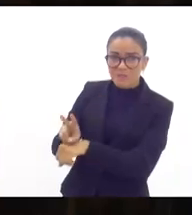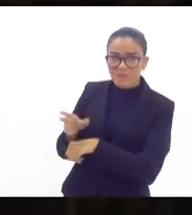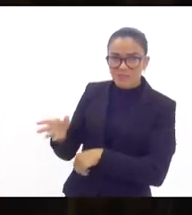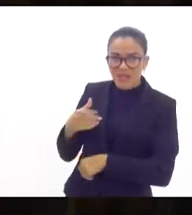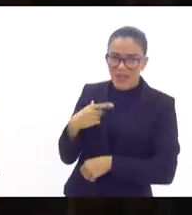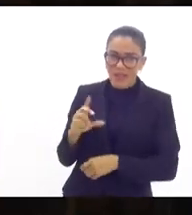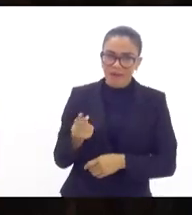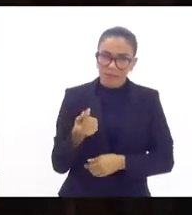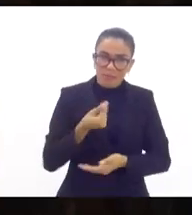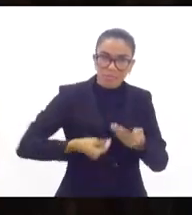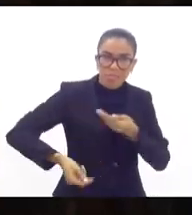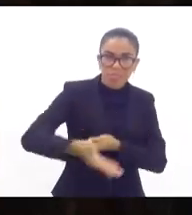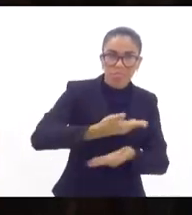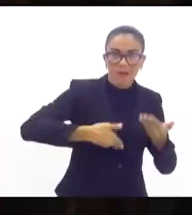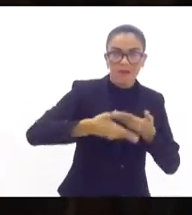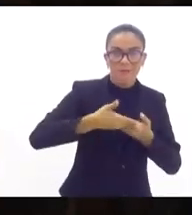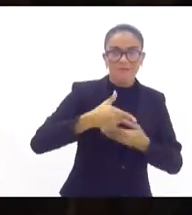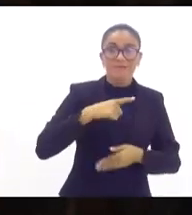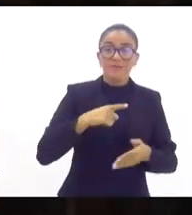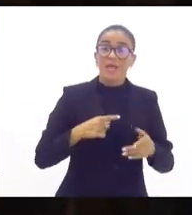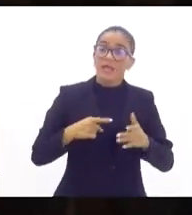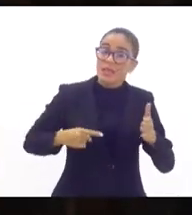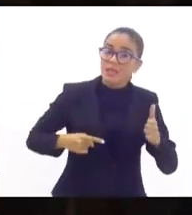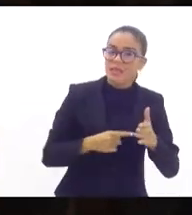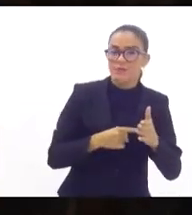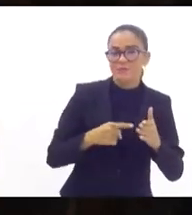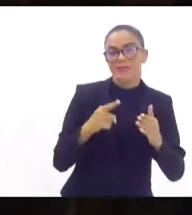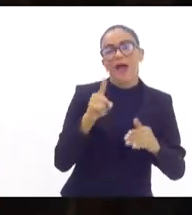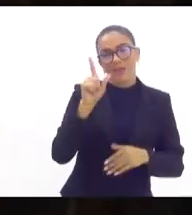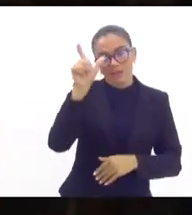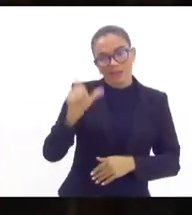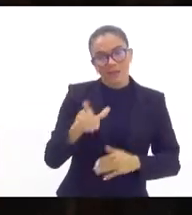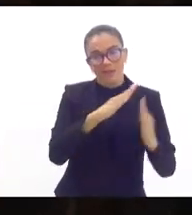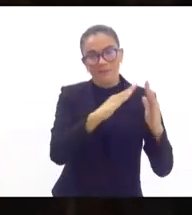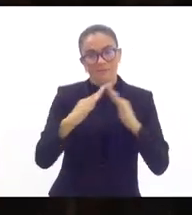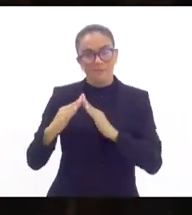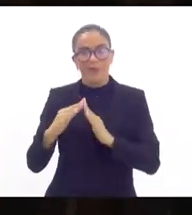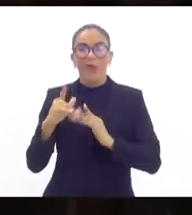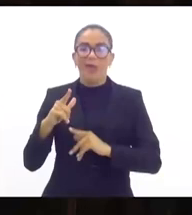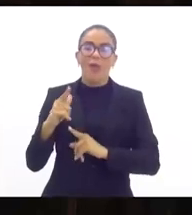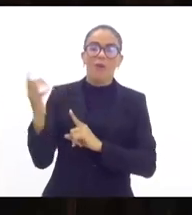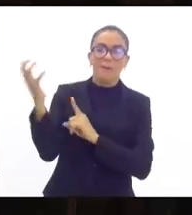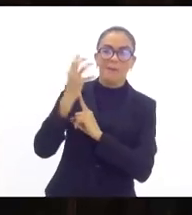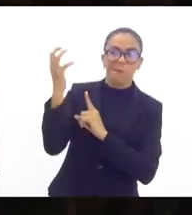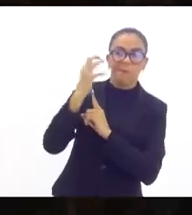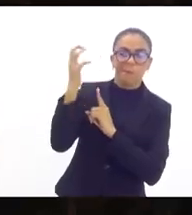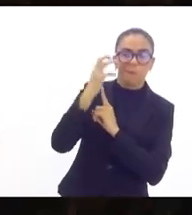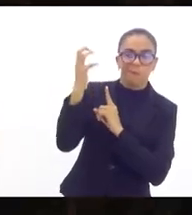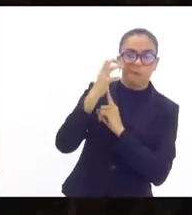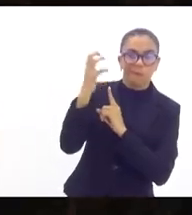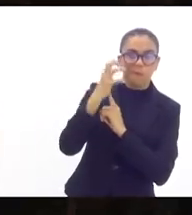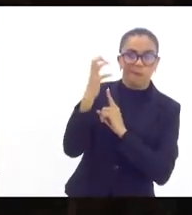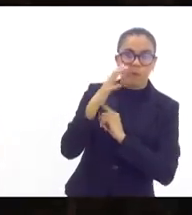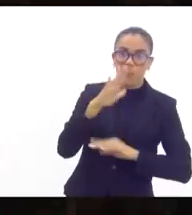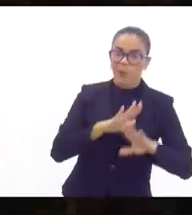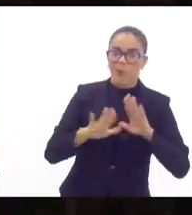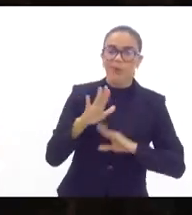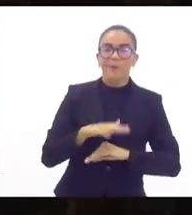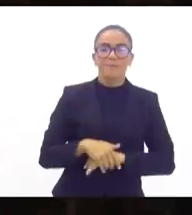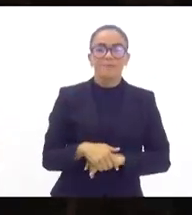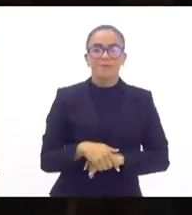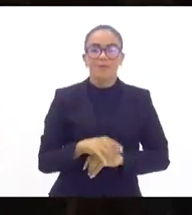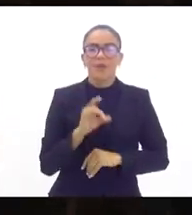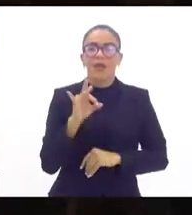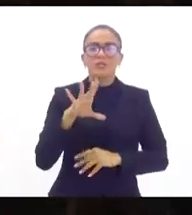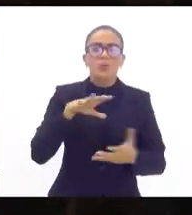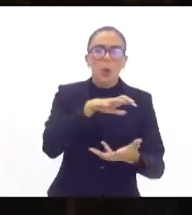e quando há denúncia o morador ele é ameaçado Então não é só o